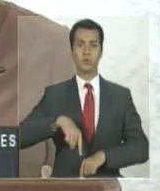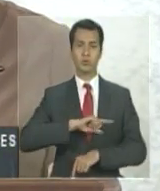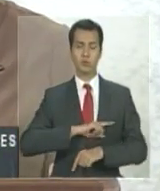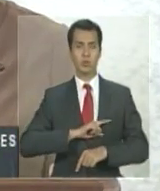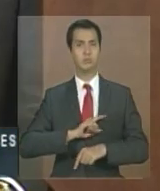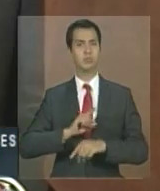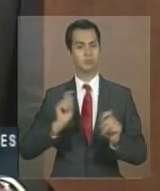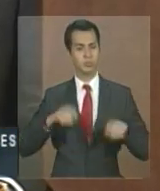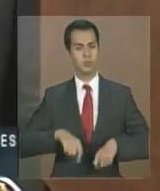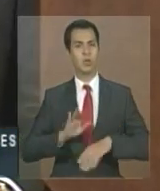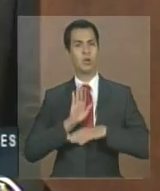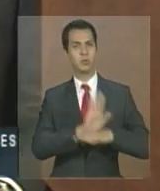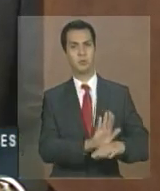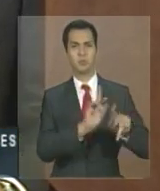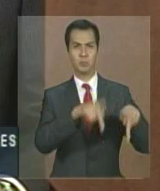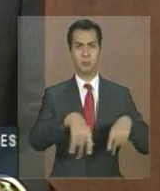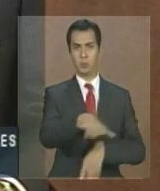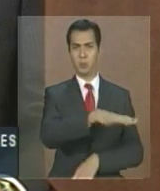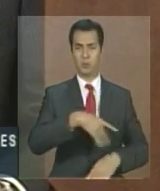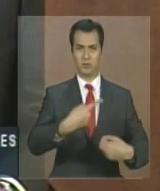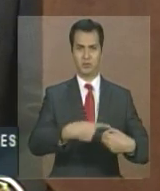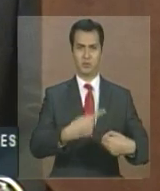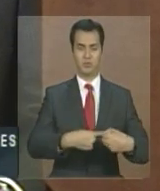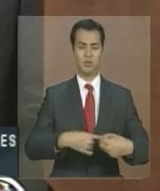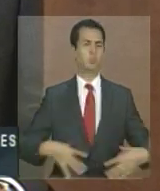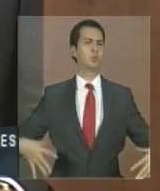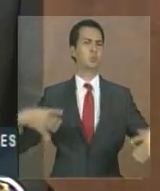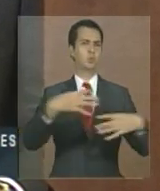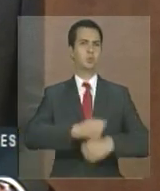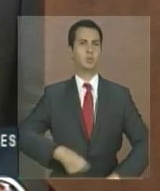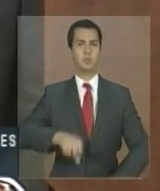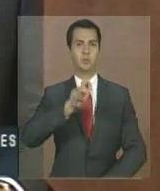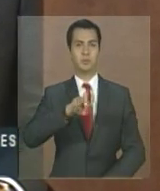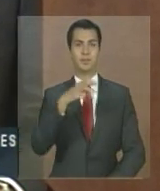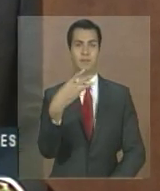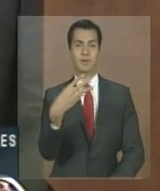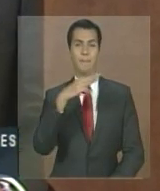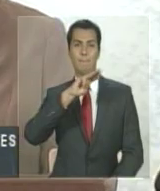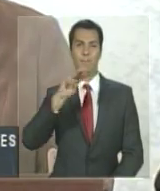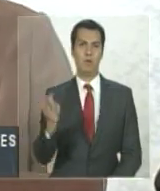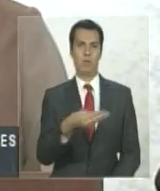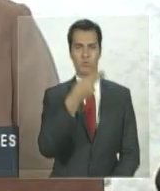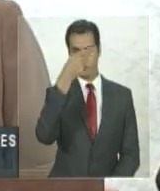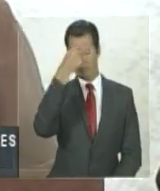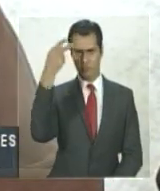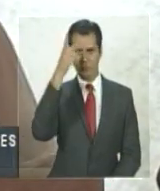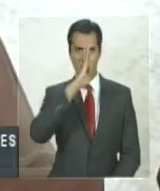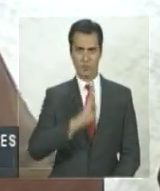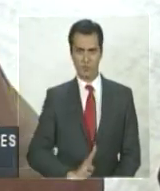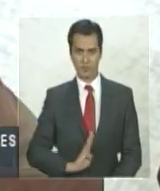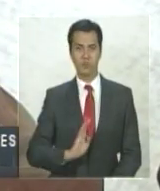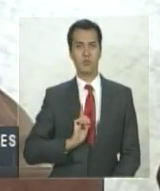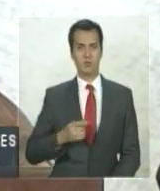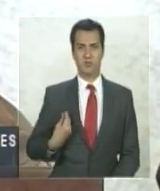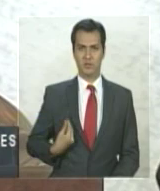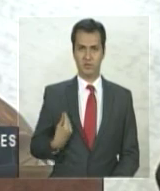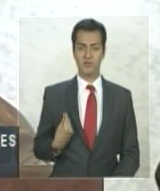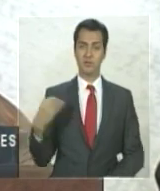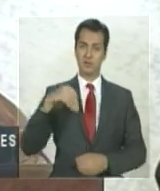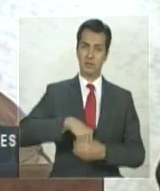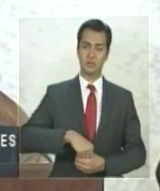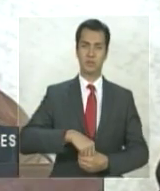cidades. São 53 milhões de brasileiras e brasileiros que vivem e